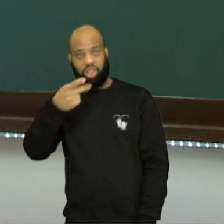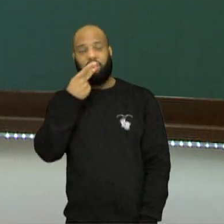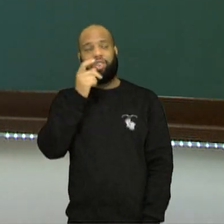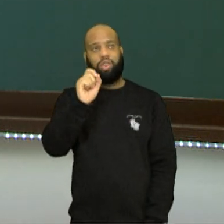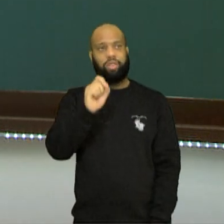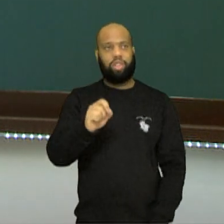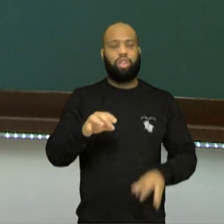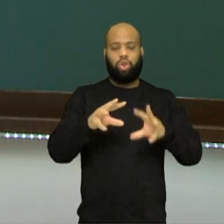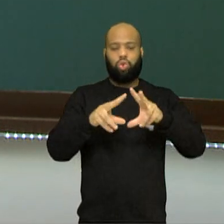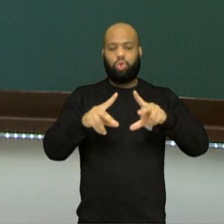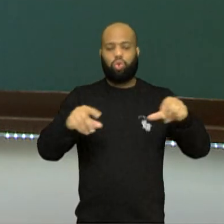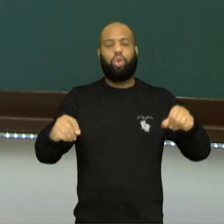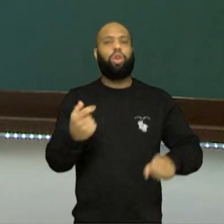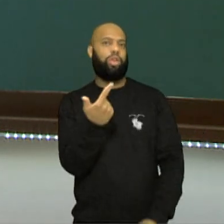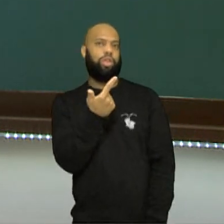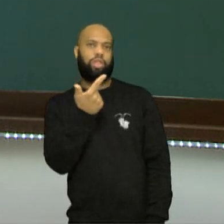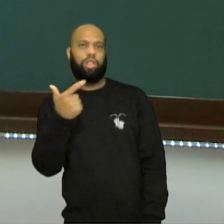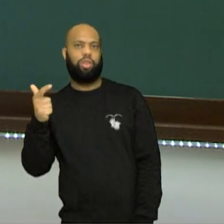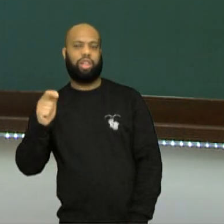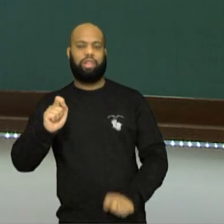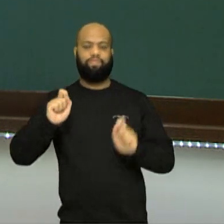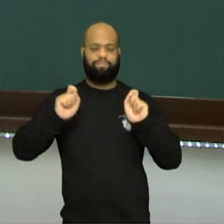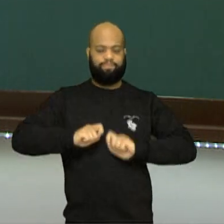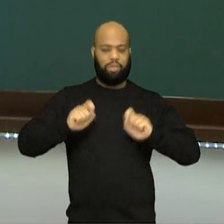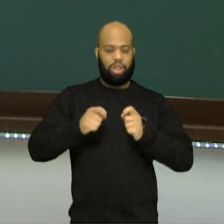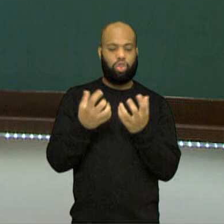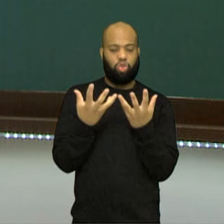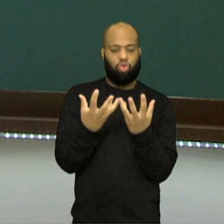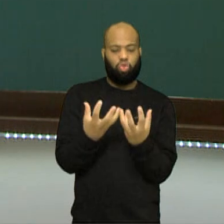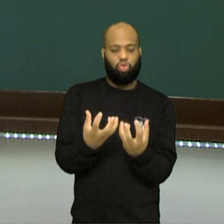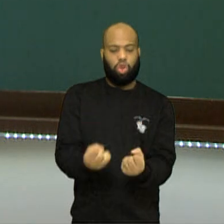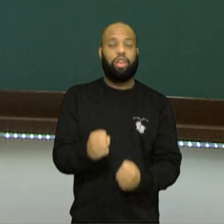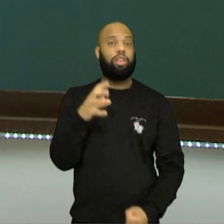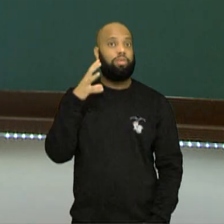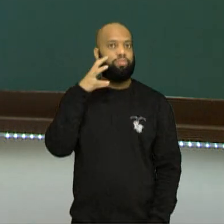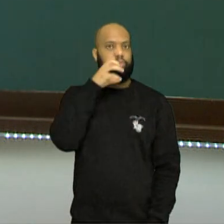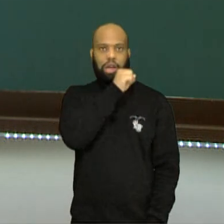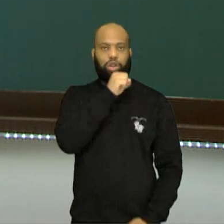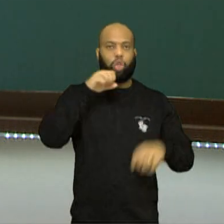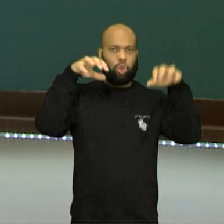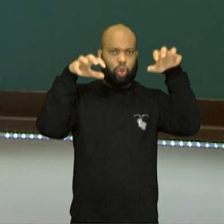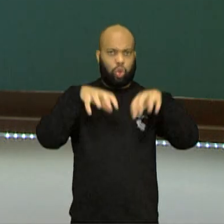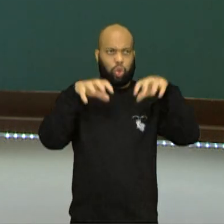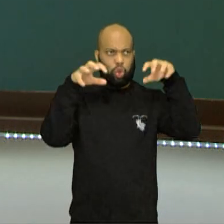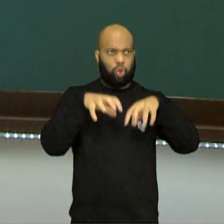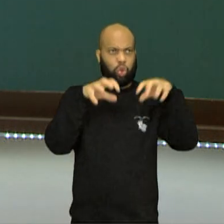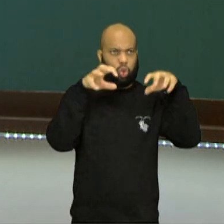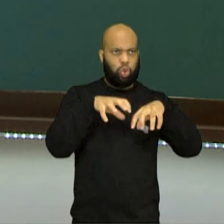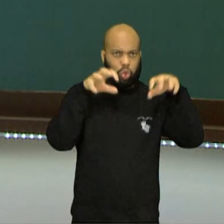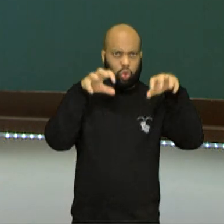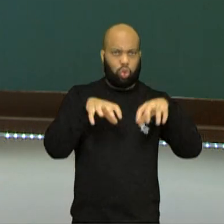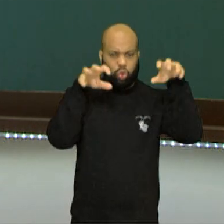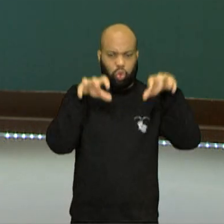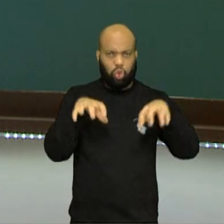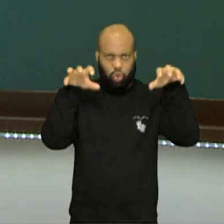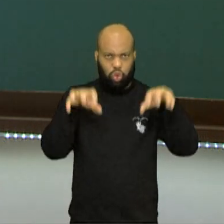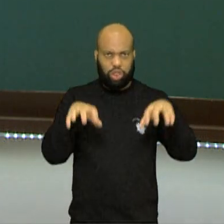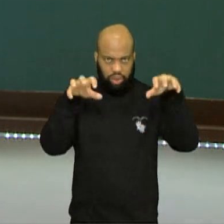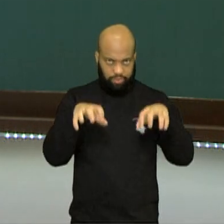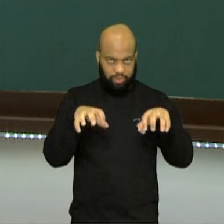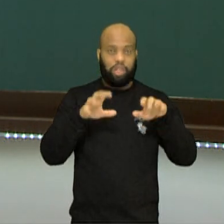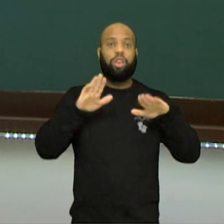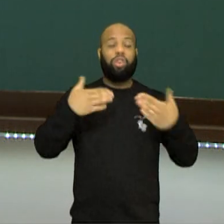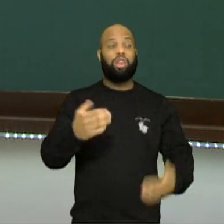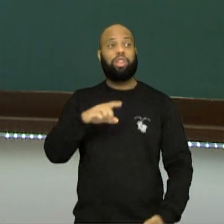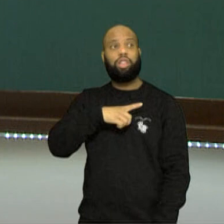solo não tem essa capacidade de absorver rapidamente uma chuva de alta intensidade.